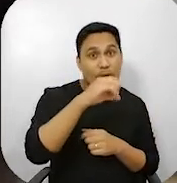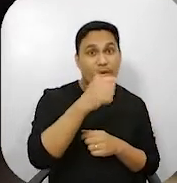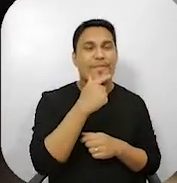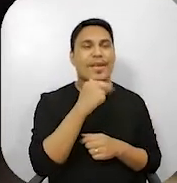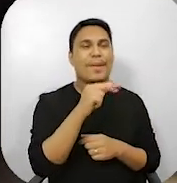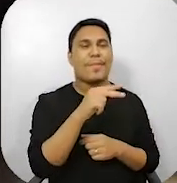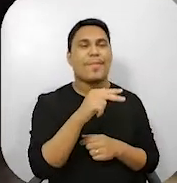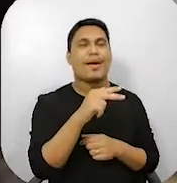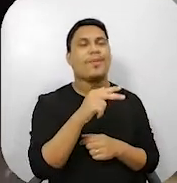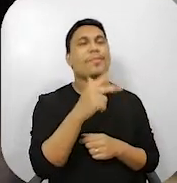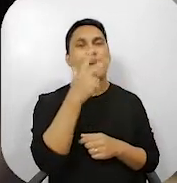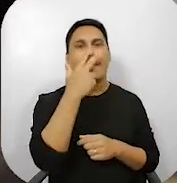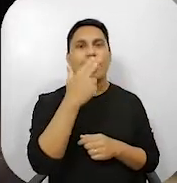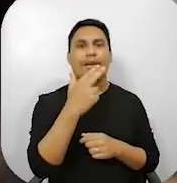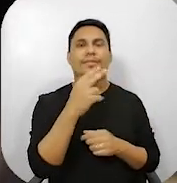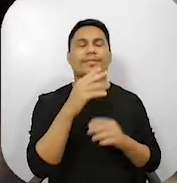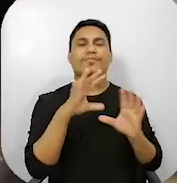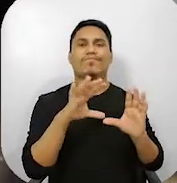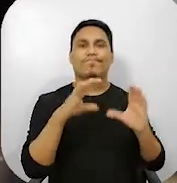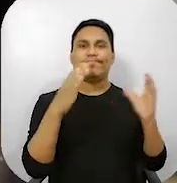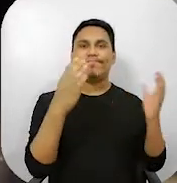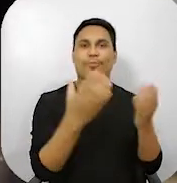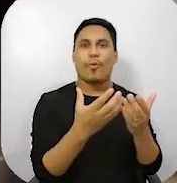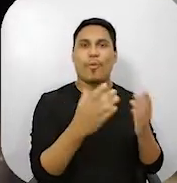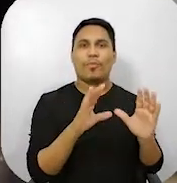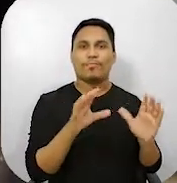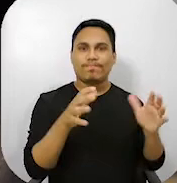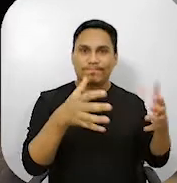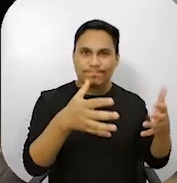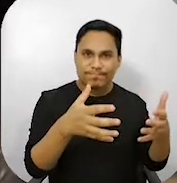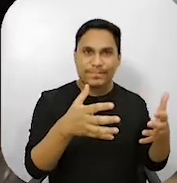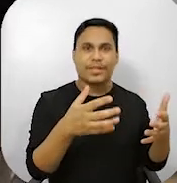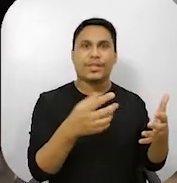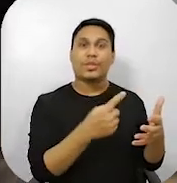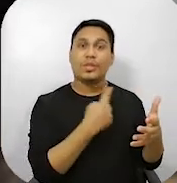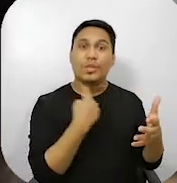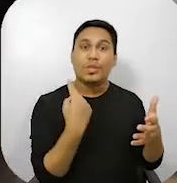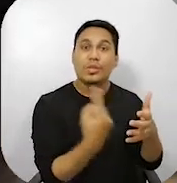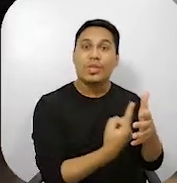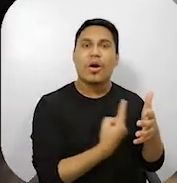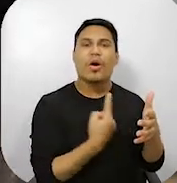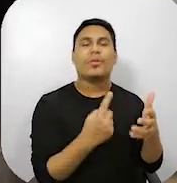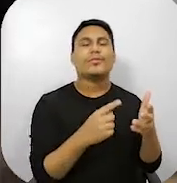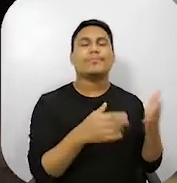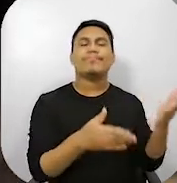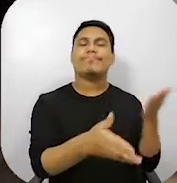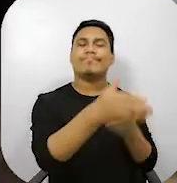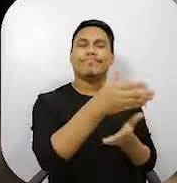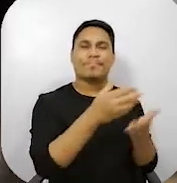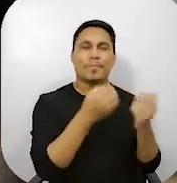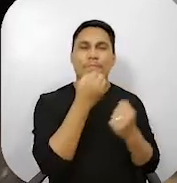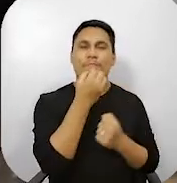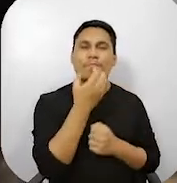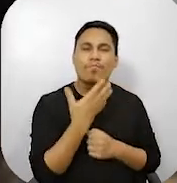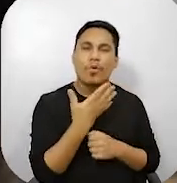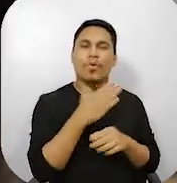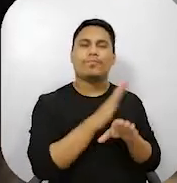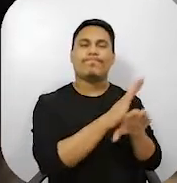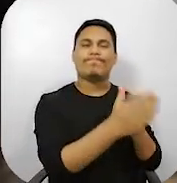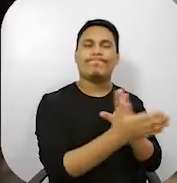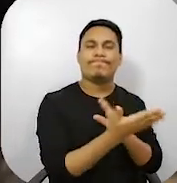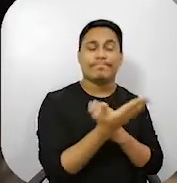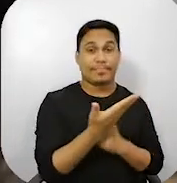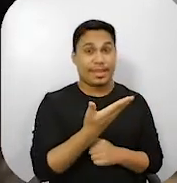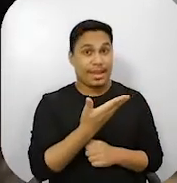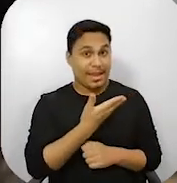virasse uma comunidade e foi sempre uma cor alimento bom a gente tinha muitos amigos que